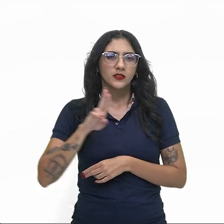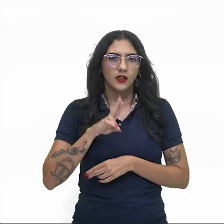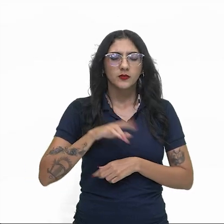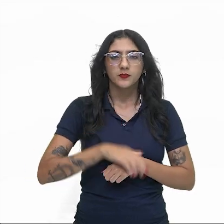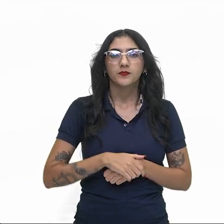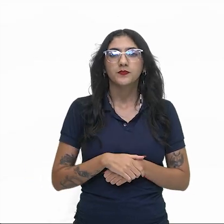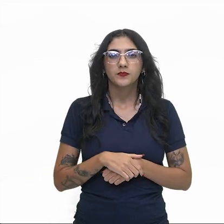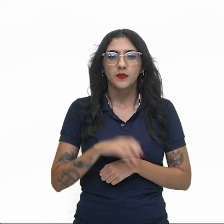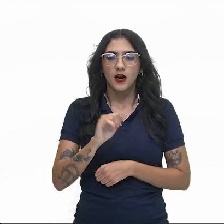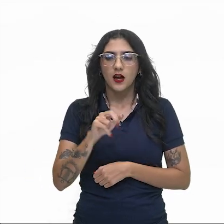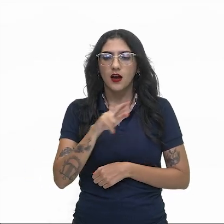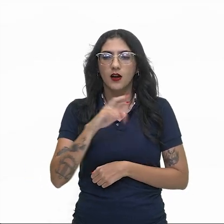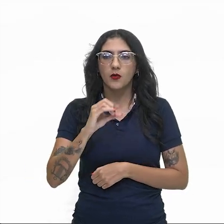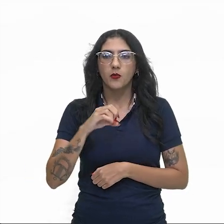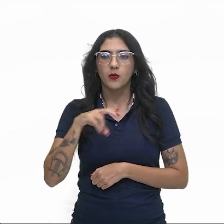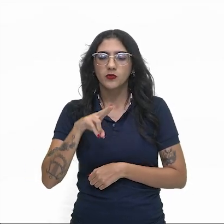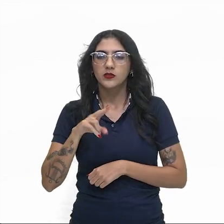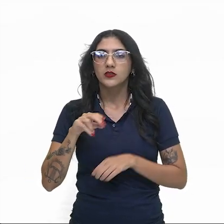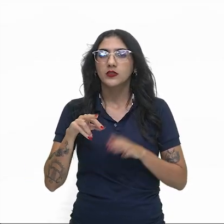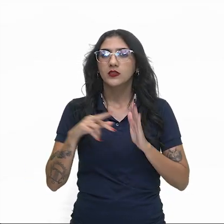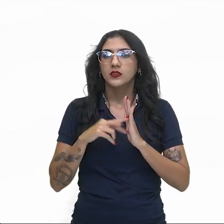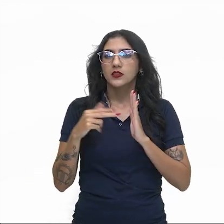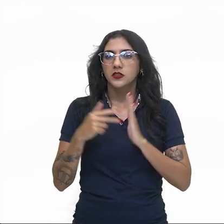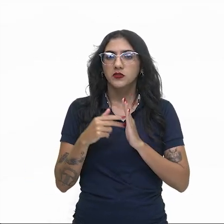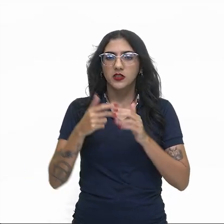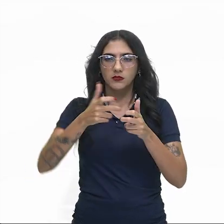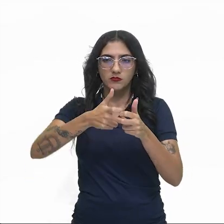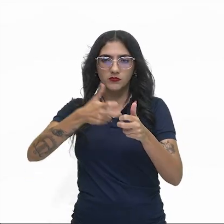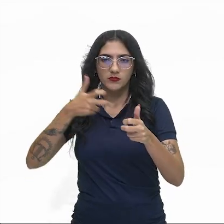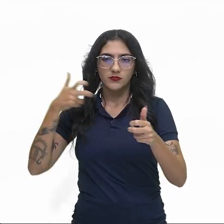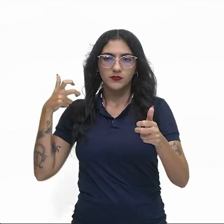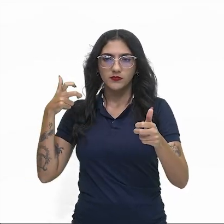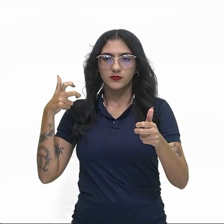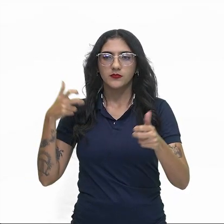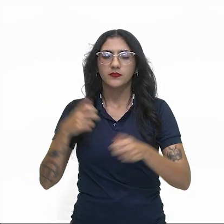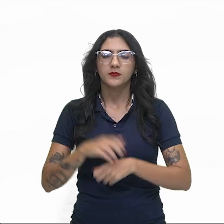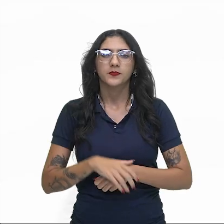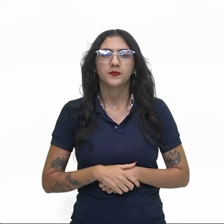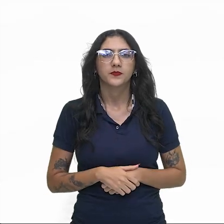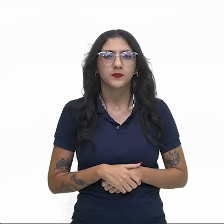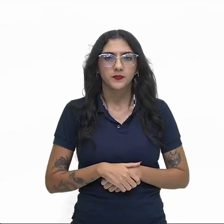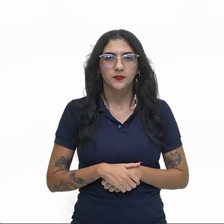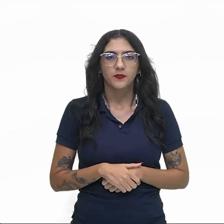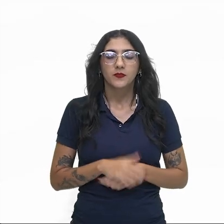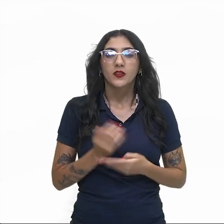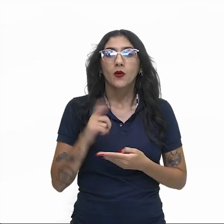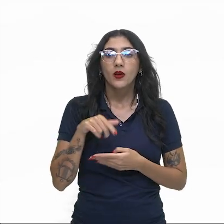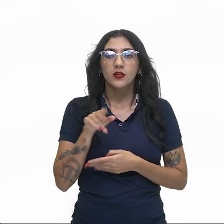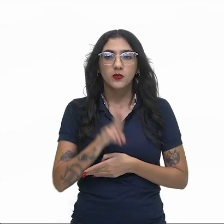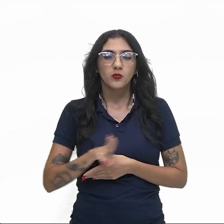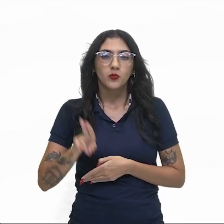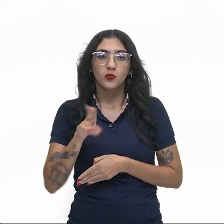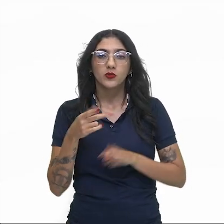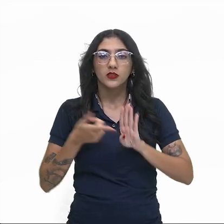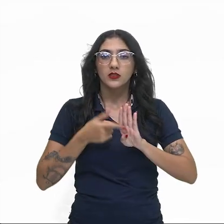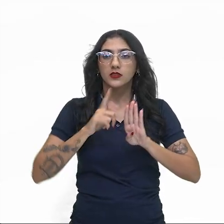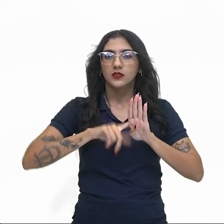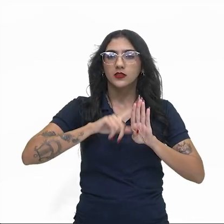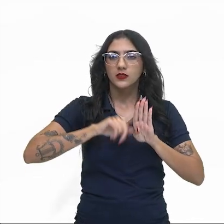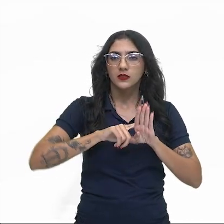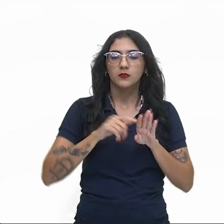e arrows são as flechas. Nessa expressividade, ele traz aí, né, metáforas e